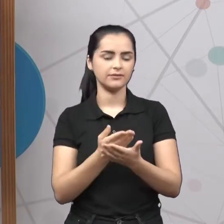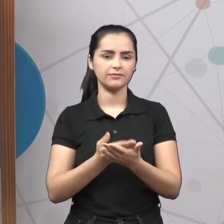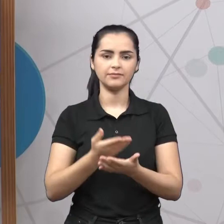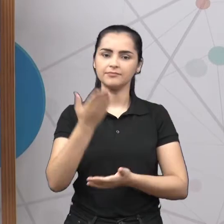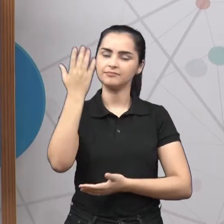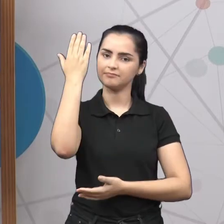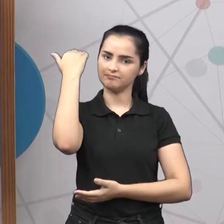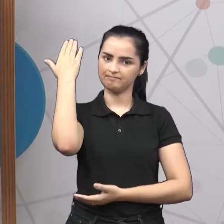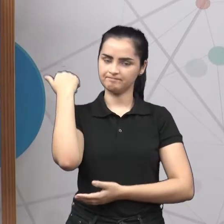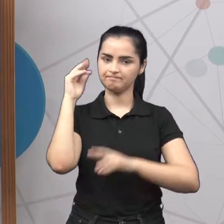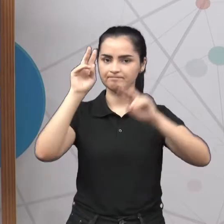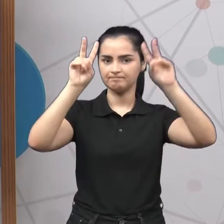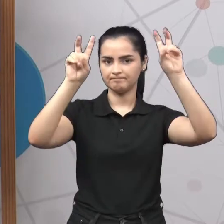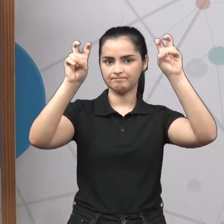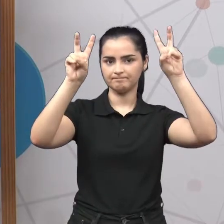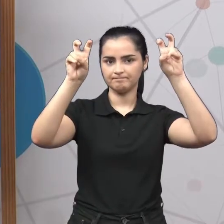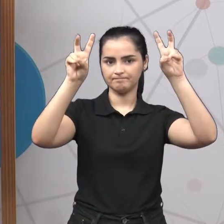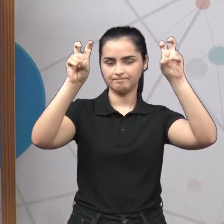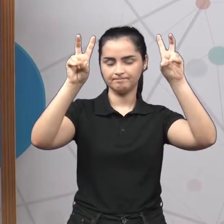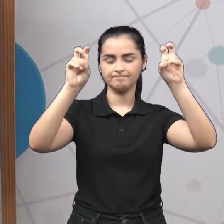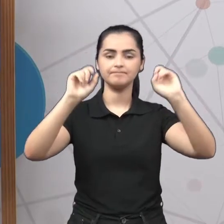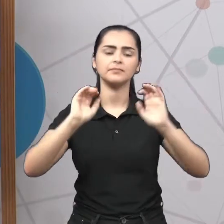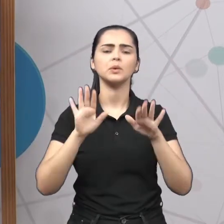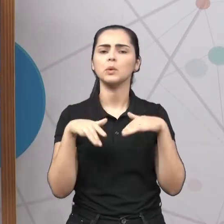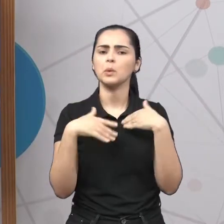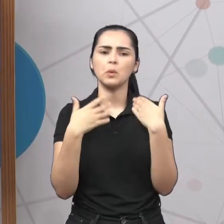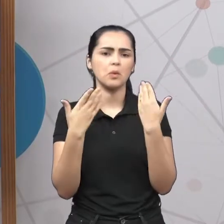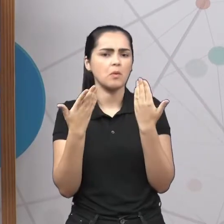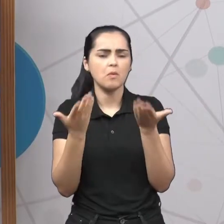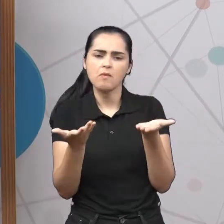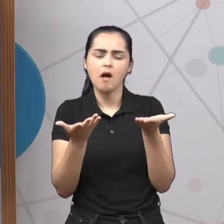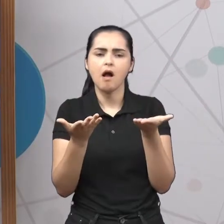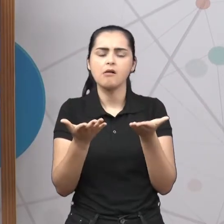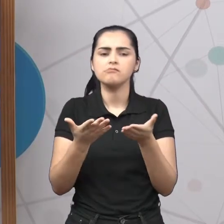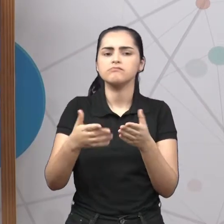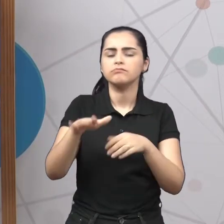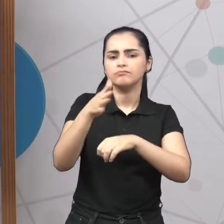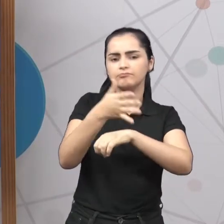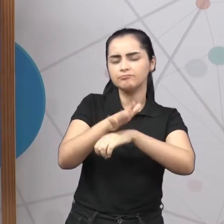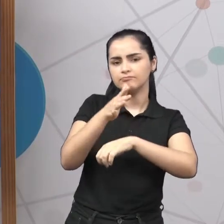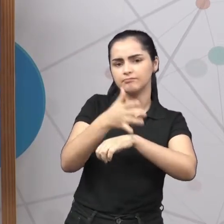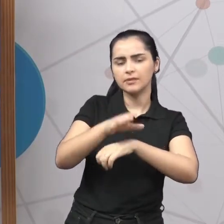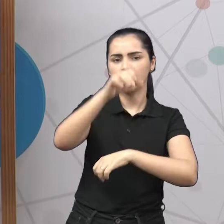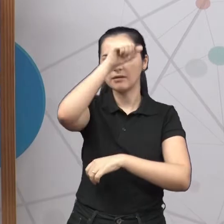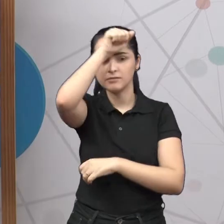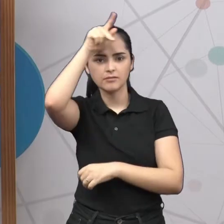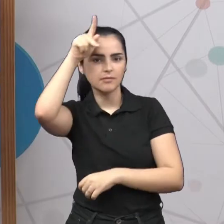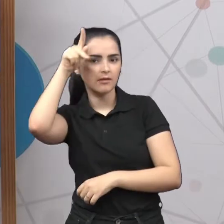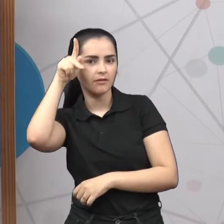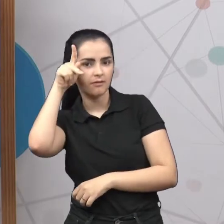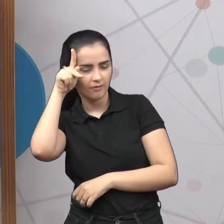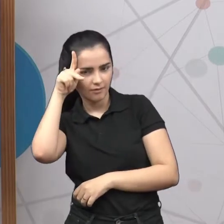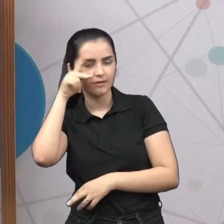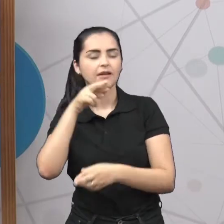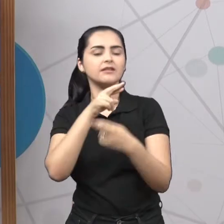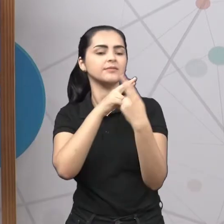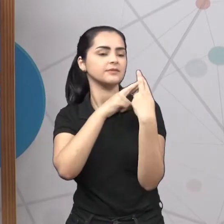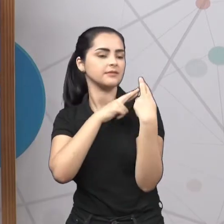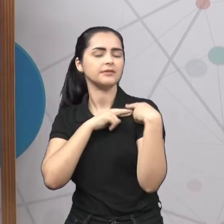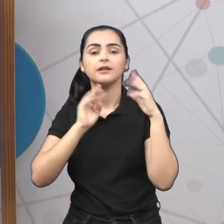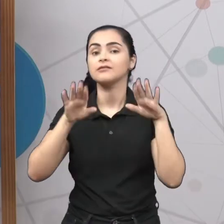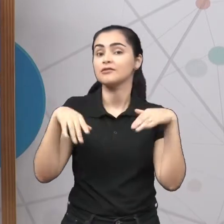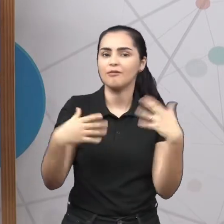falando sobre as funções da nossa prefeita, né? Do prefeito de uma cidade? Olha aqui,